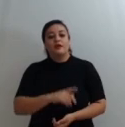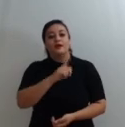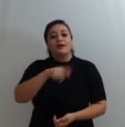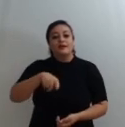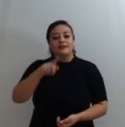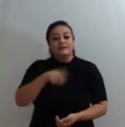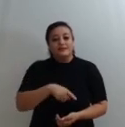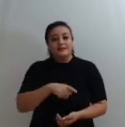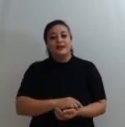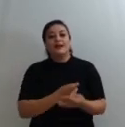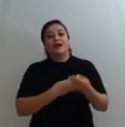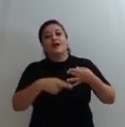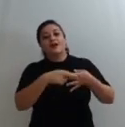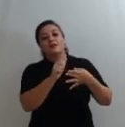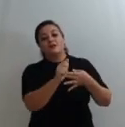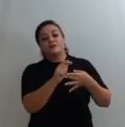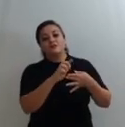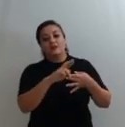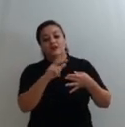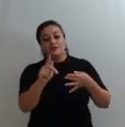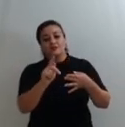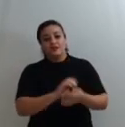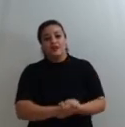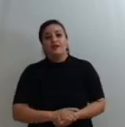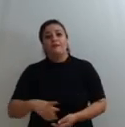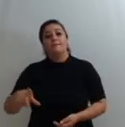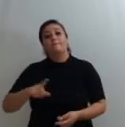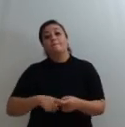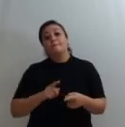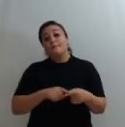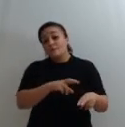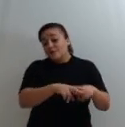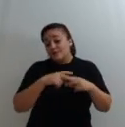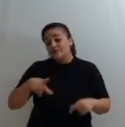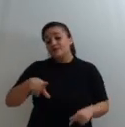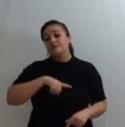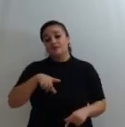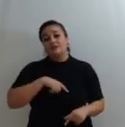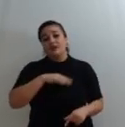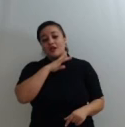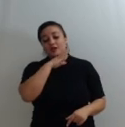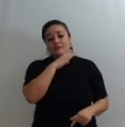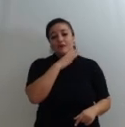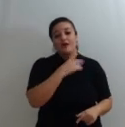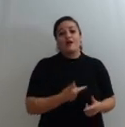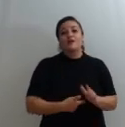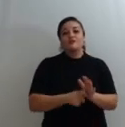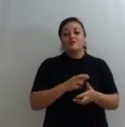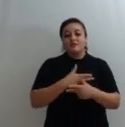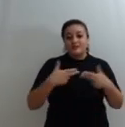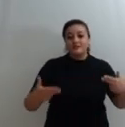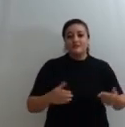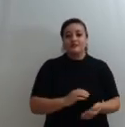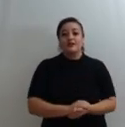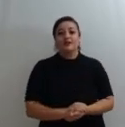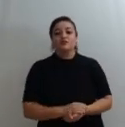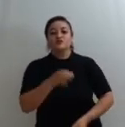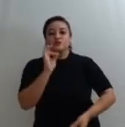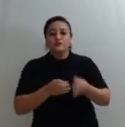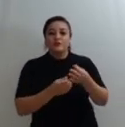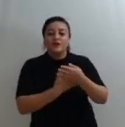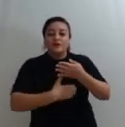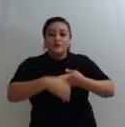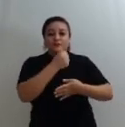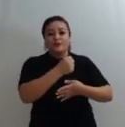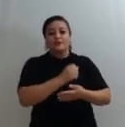regimental pela existência de maus antecedentes a justificar, então, a denegação do benefício. No mas caso...